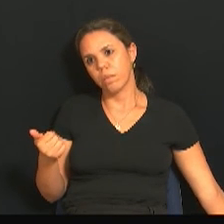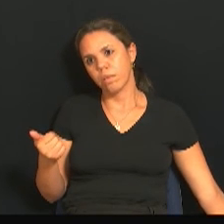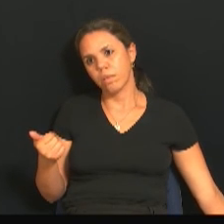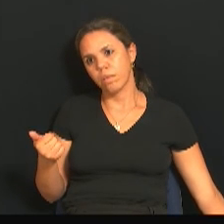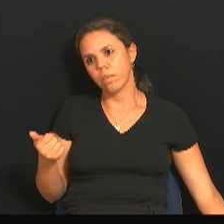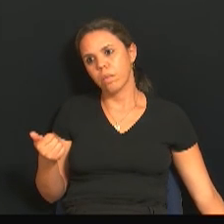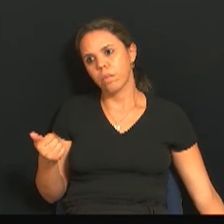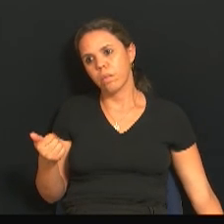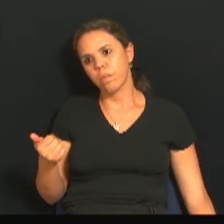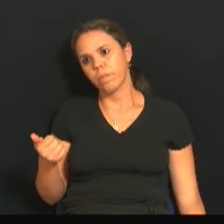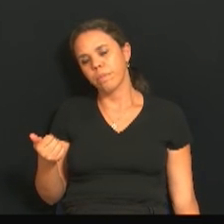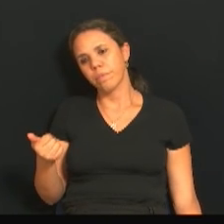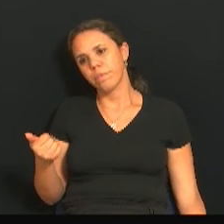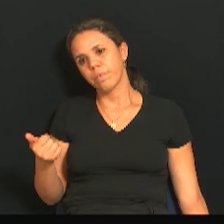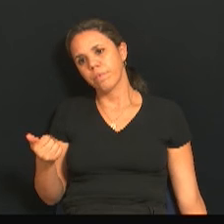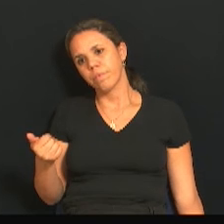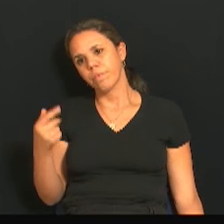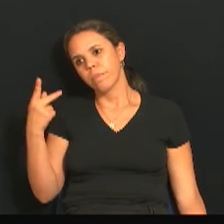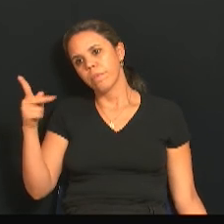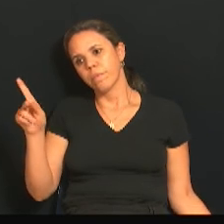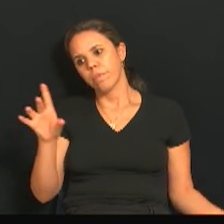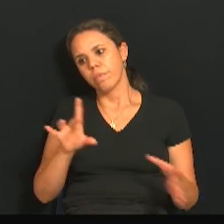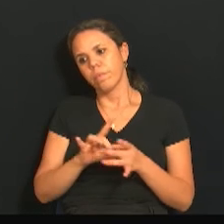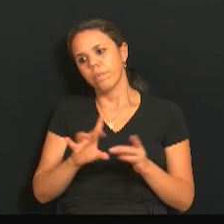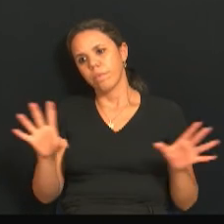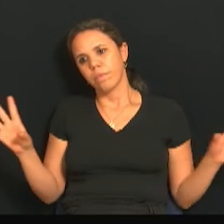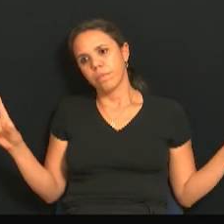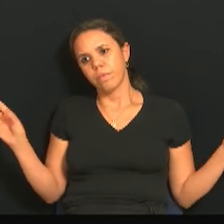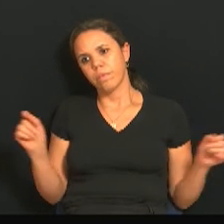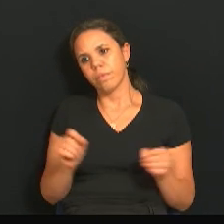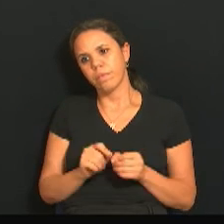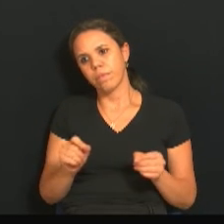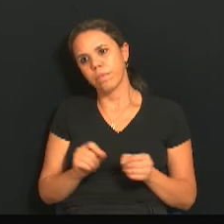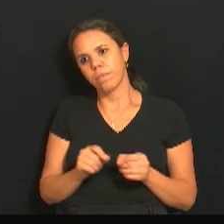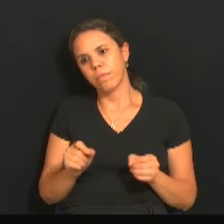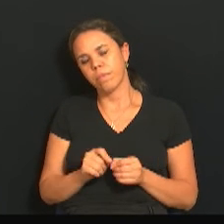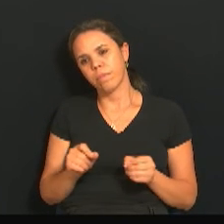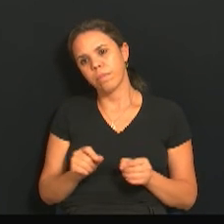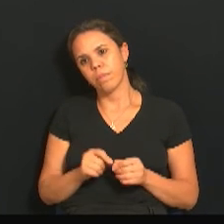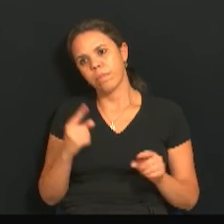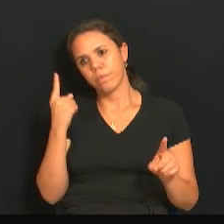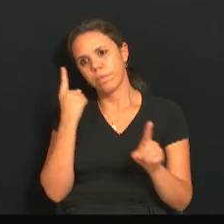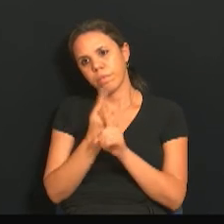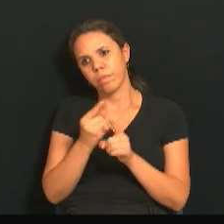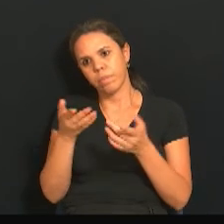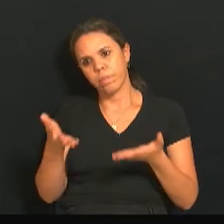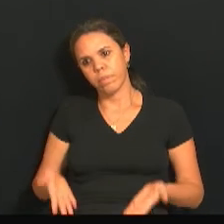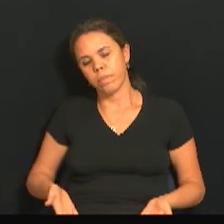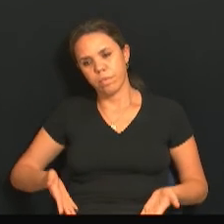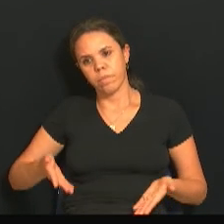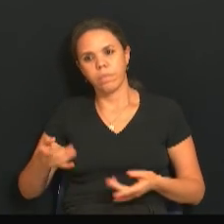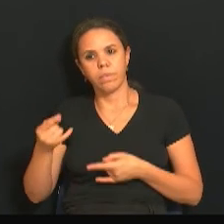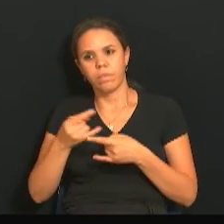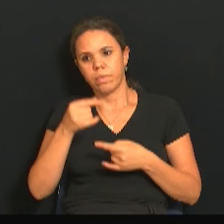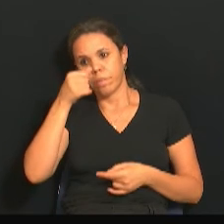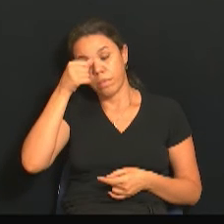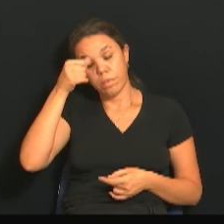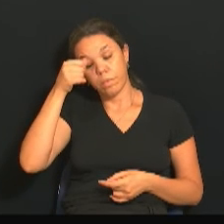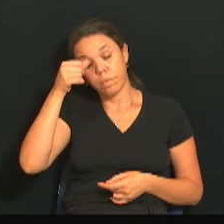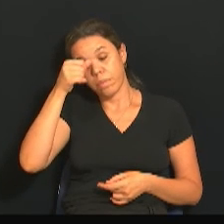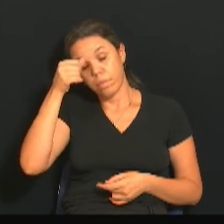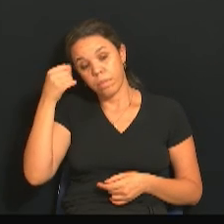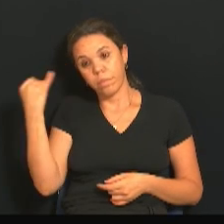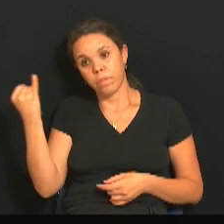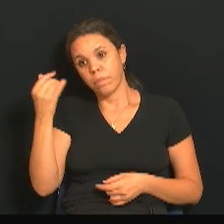Jaime, pela sua disponibilidade de estar fazendo esse encontro via Zoom com essa pauta